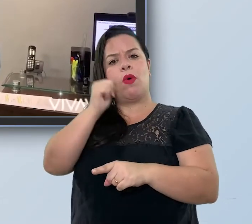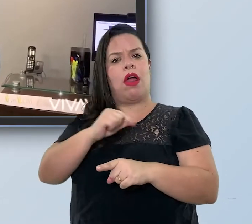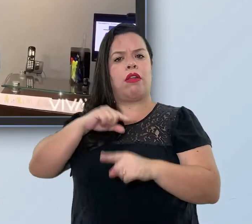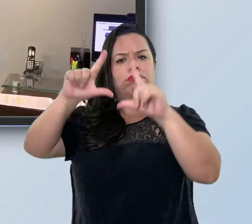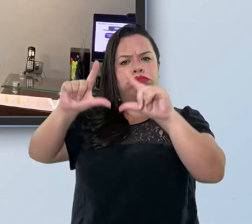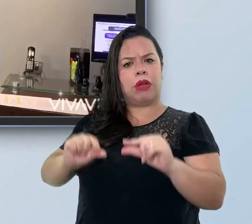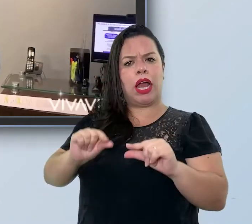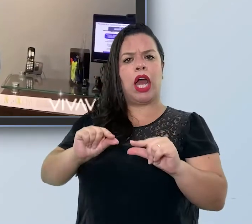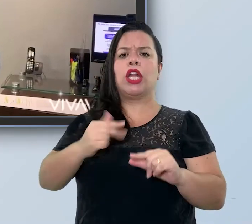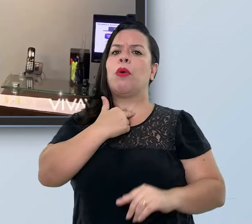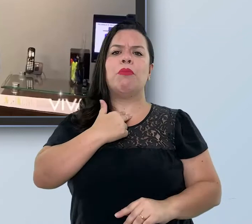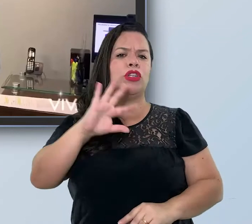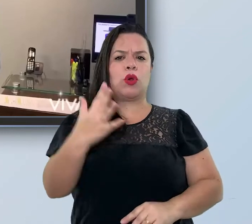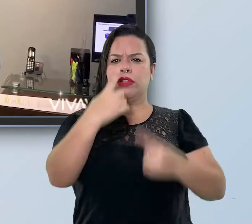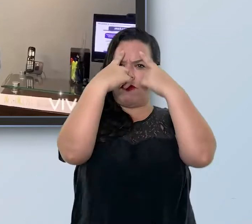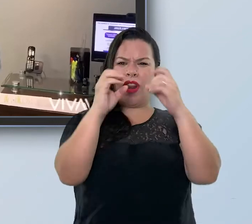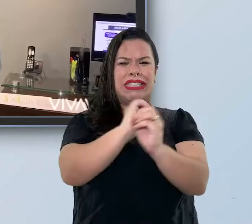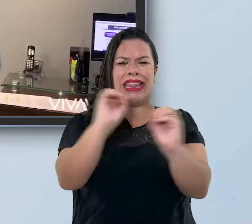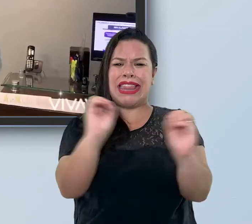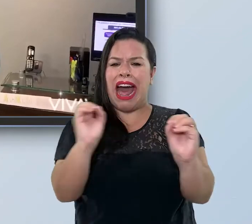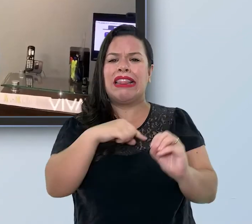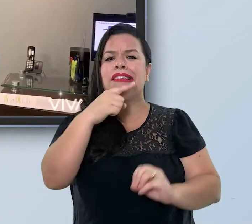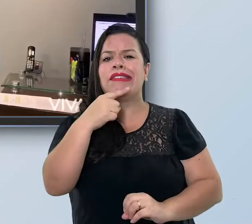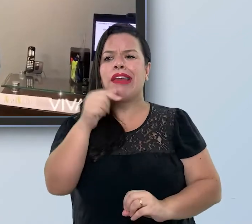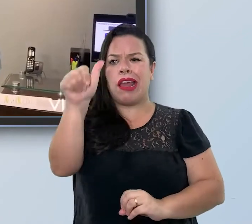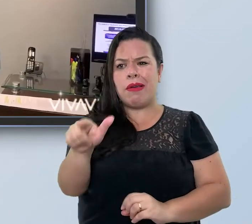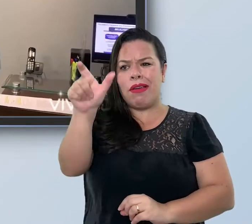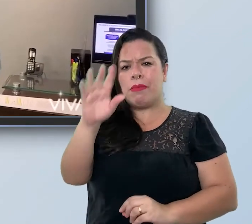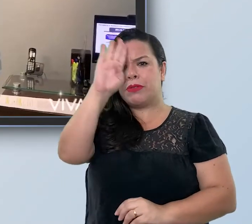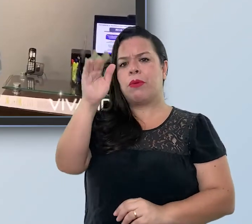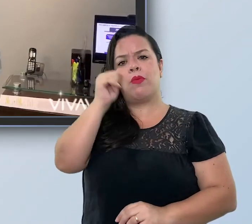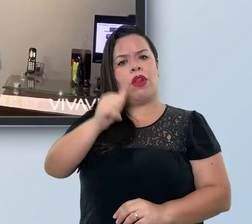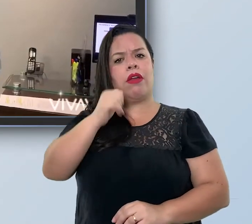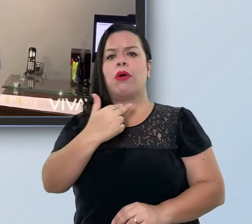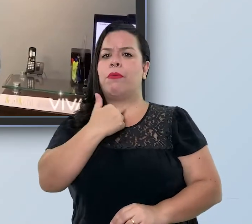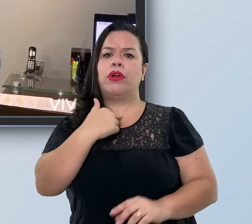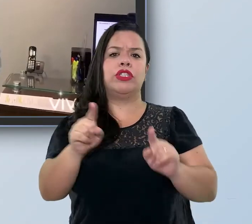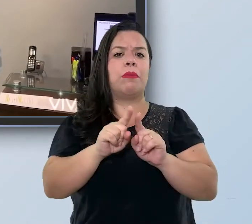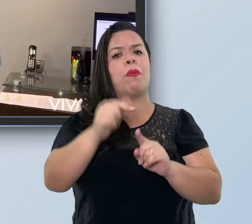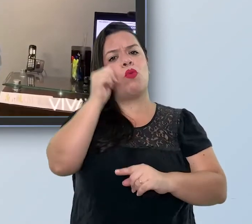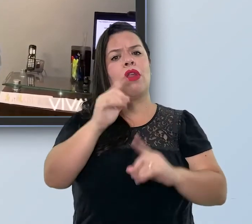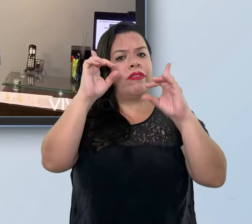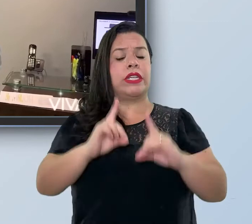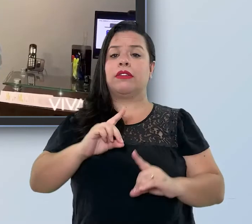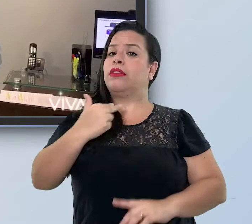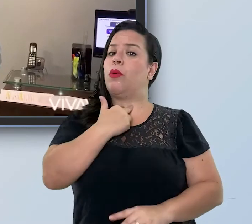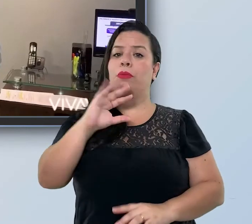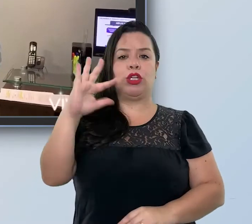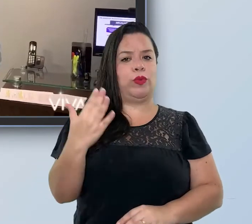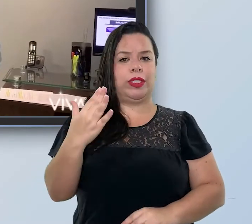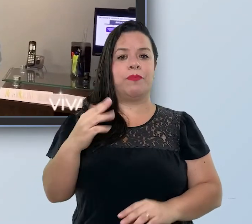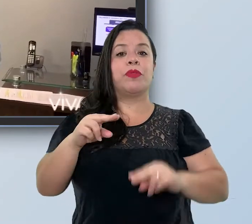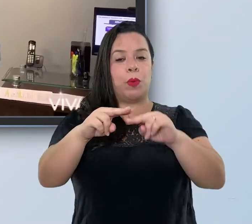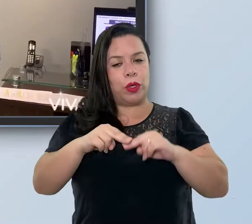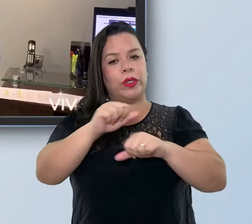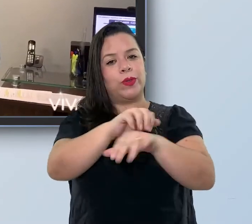A violência não pode acontecer com ninguém, muito menos com nenhuma mulher e muito menos com alguma mulher que tenha algum tipo de deficiência. Por isso, Todas